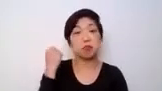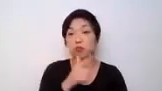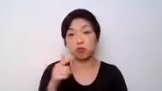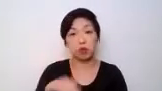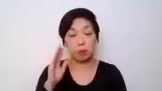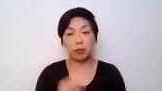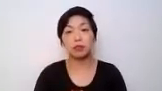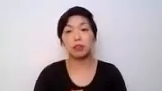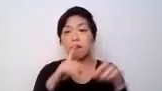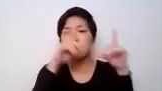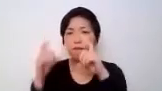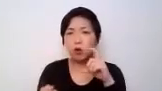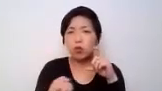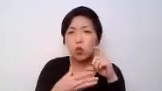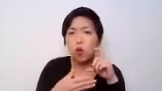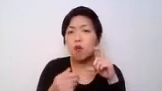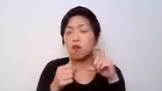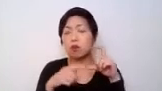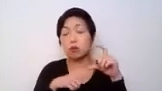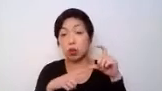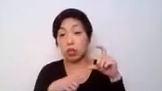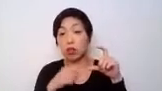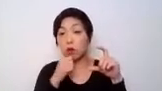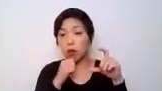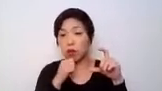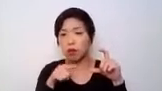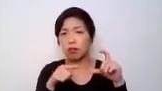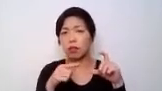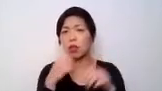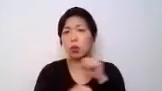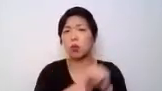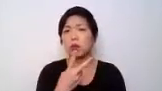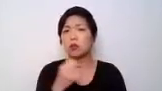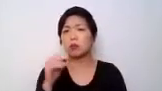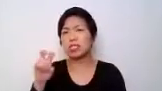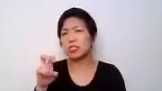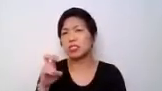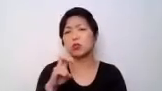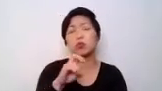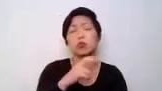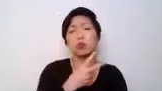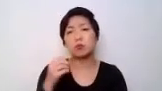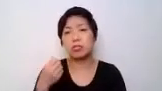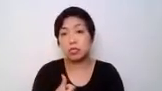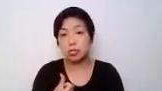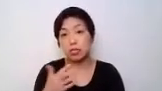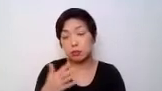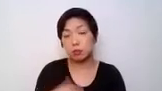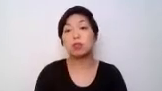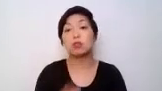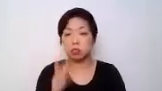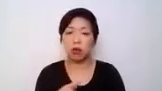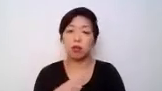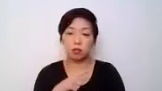mais recentes que eu tenho do mausoléu eles são ali de 2005 2006 mais ou menos e ele já estava